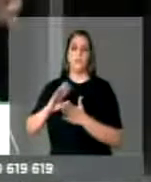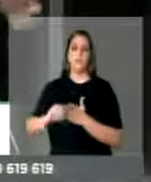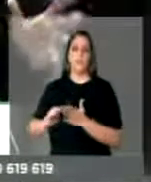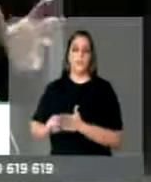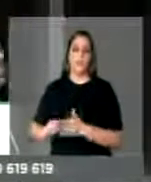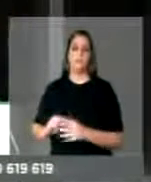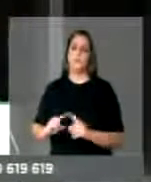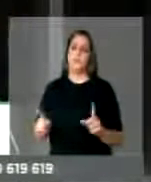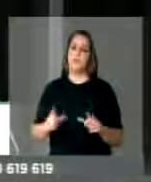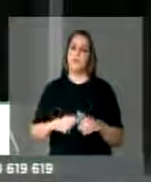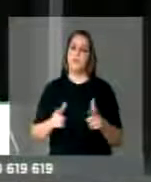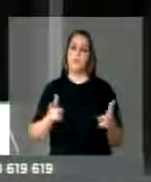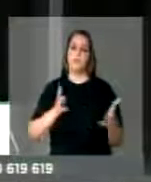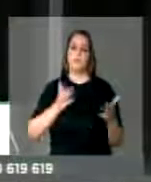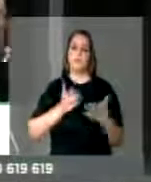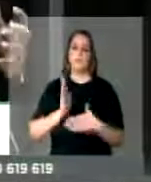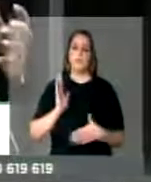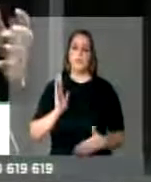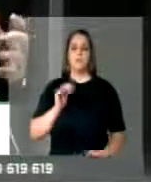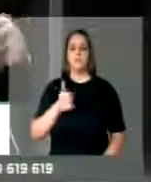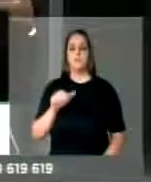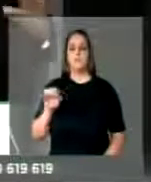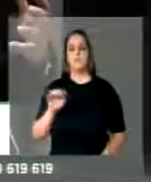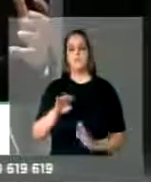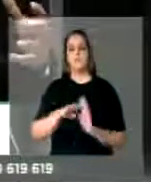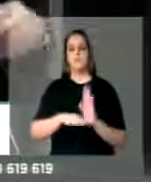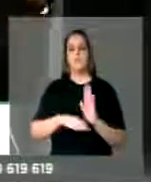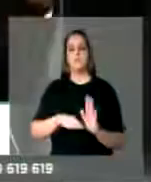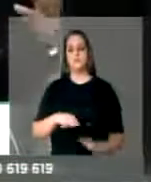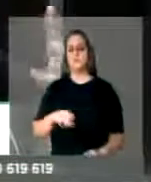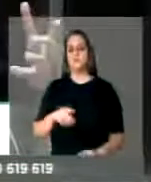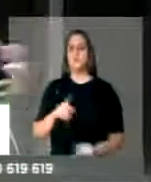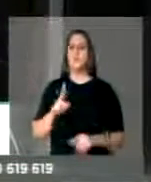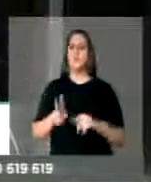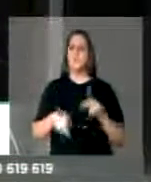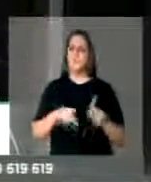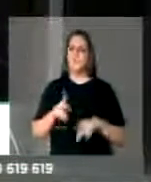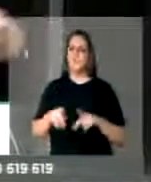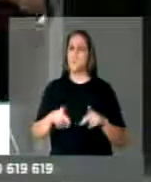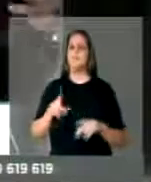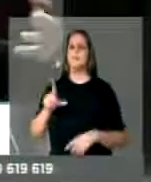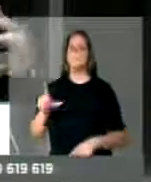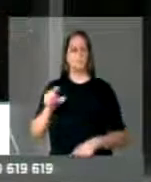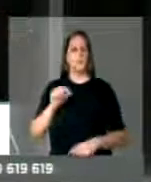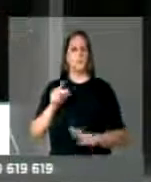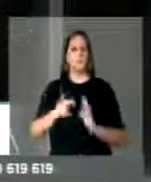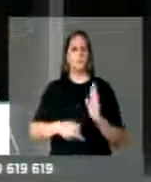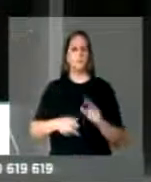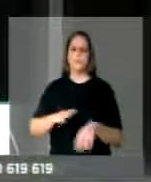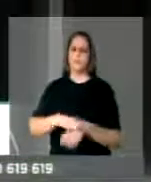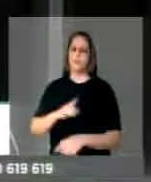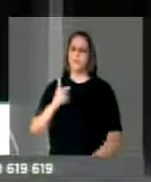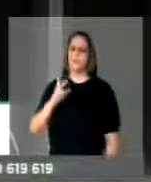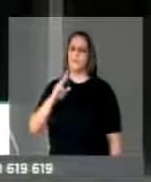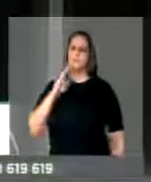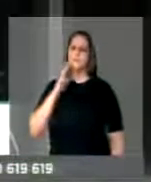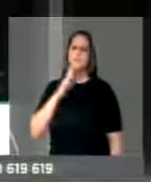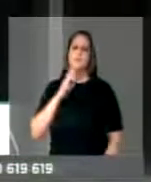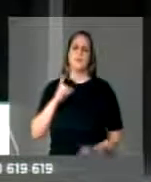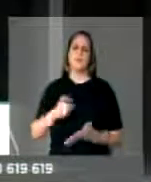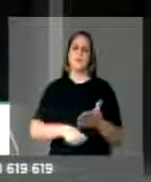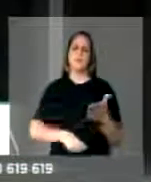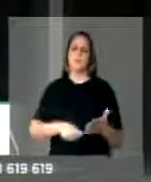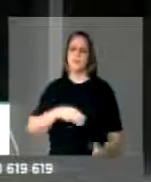nós aprovamos as chamadas 10 medidas, projeto que veio das ruas, mais de 2 milhões de assinaturas, encaminhados